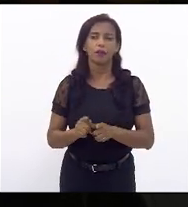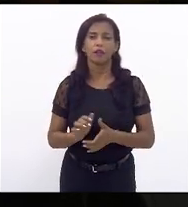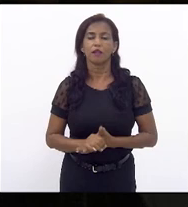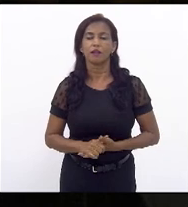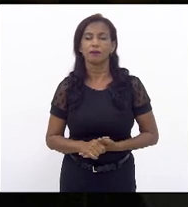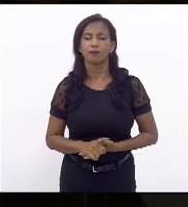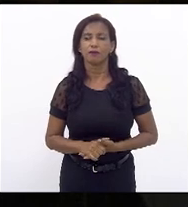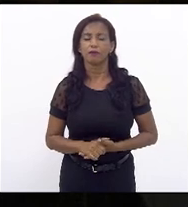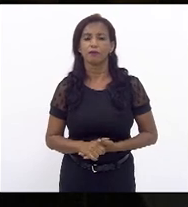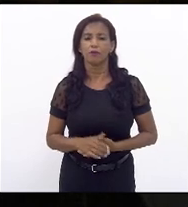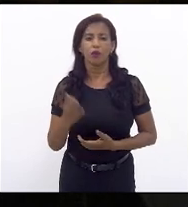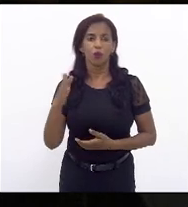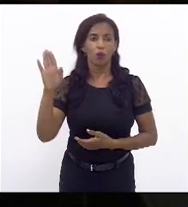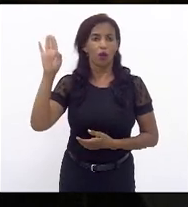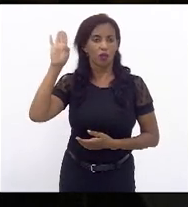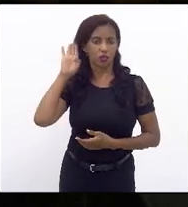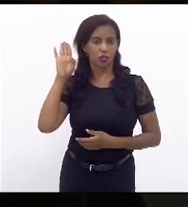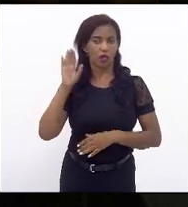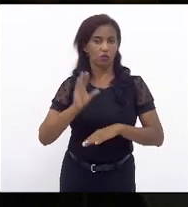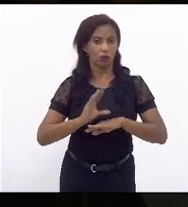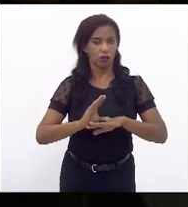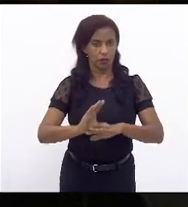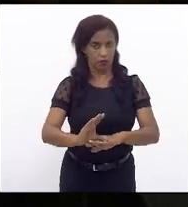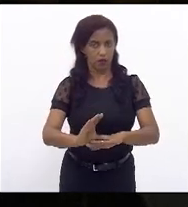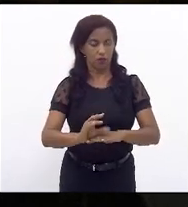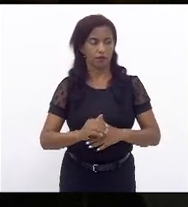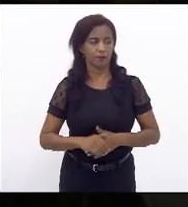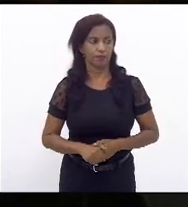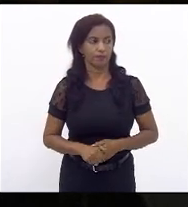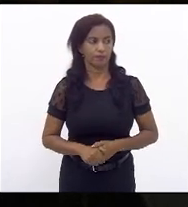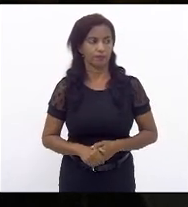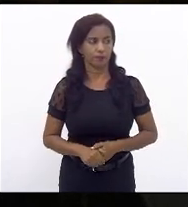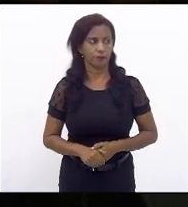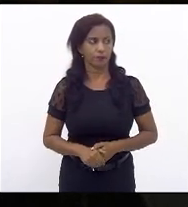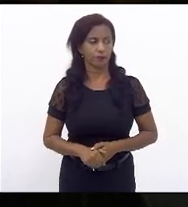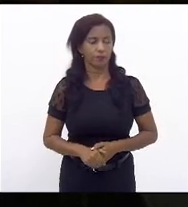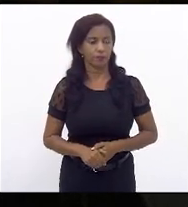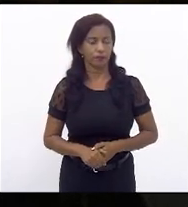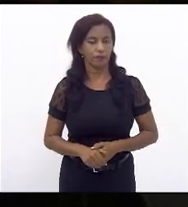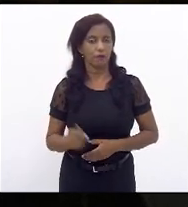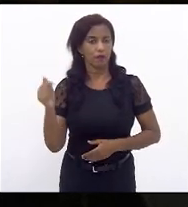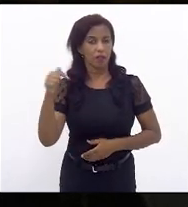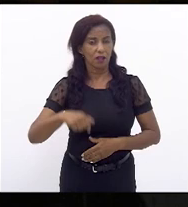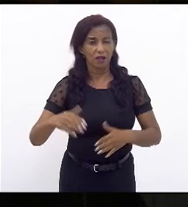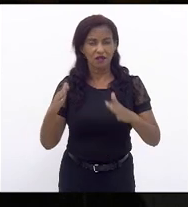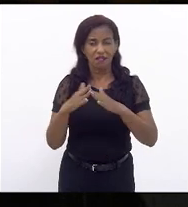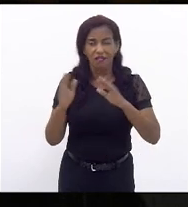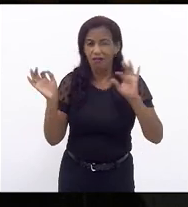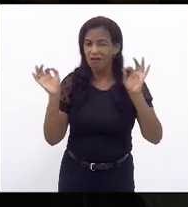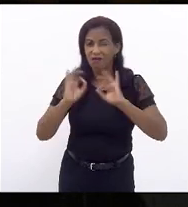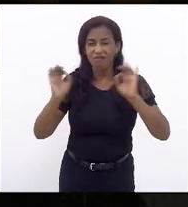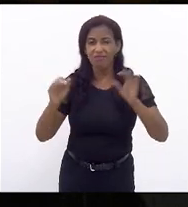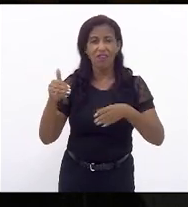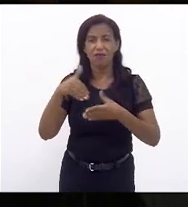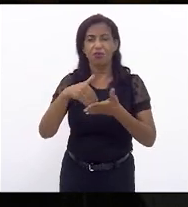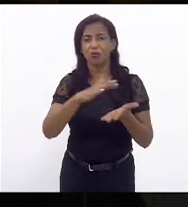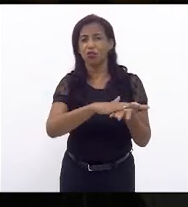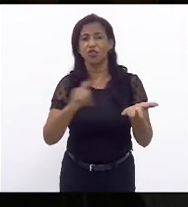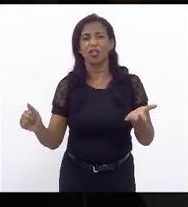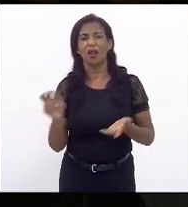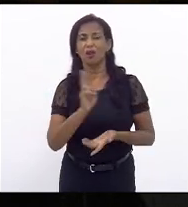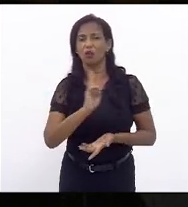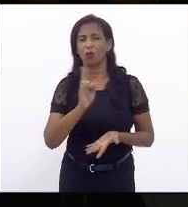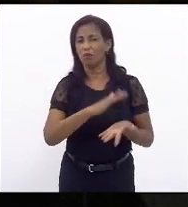um candidato a conselheiro, deputado Amorim, que essa casa nem votou, retiraram o nome